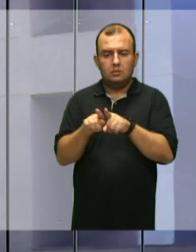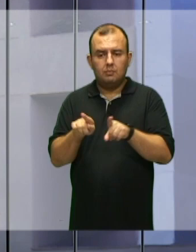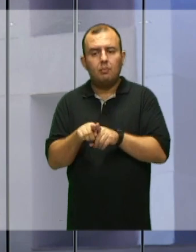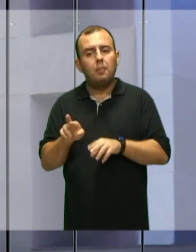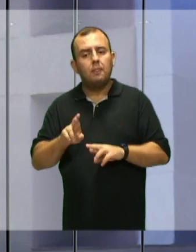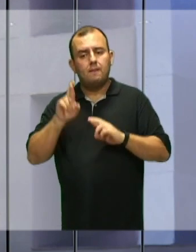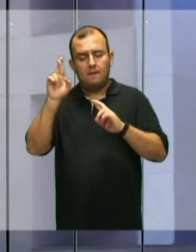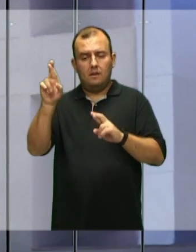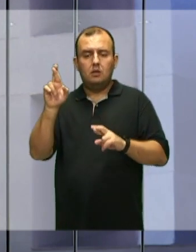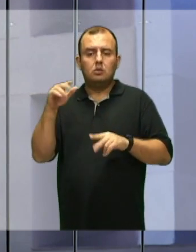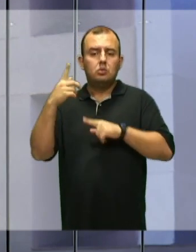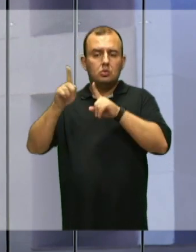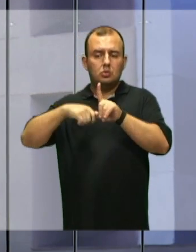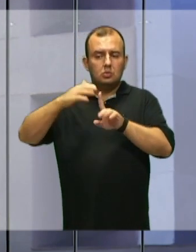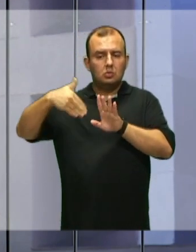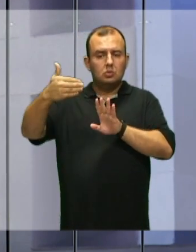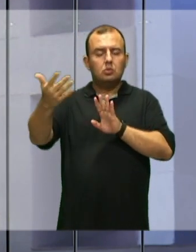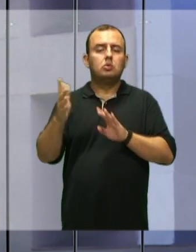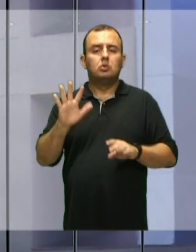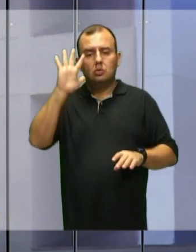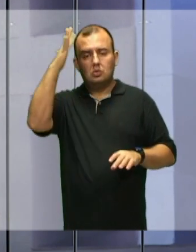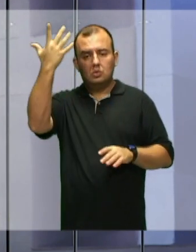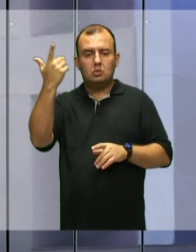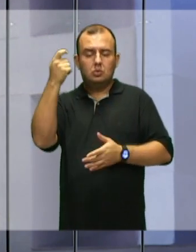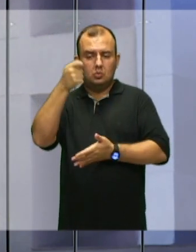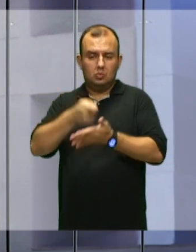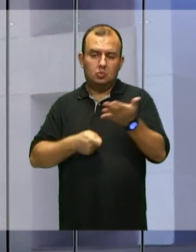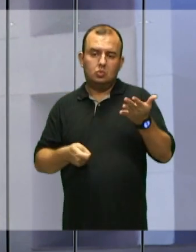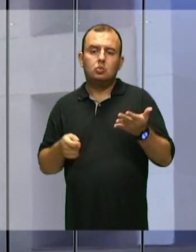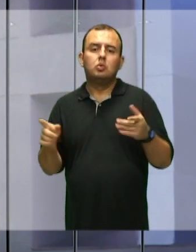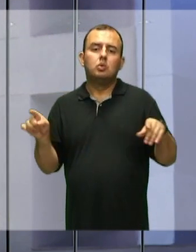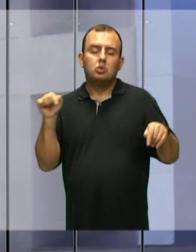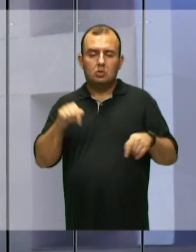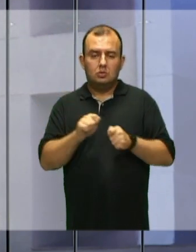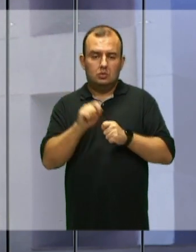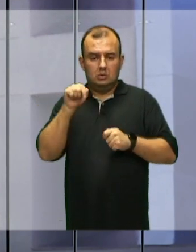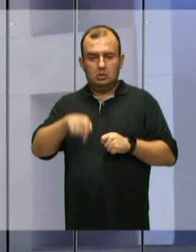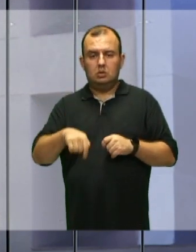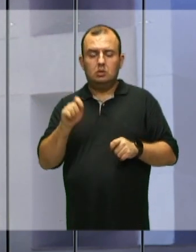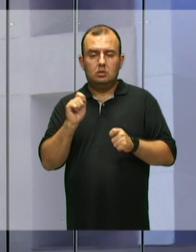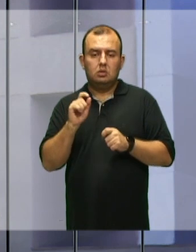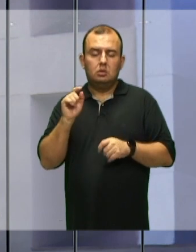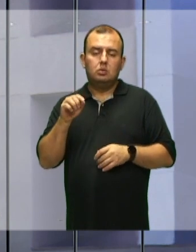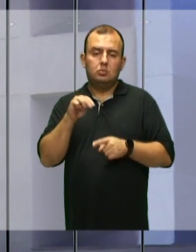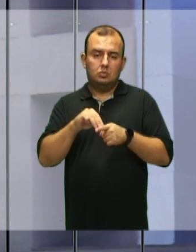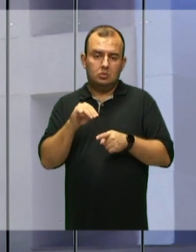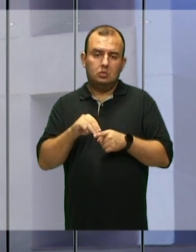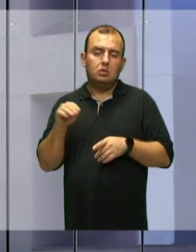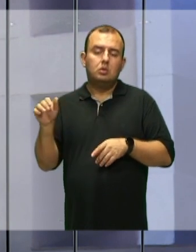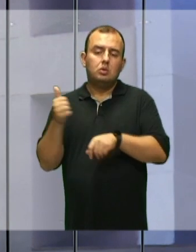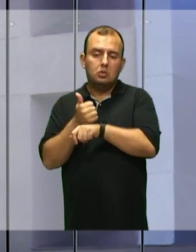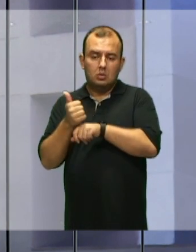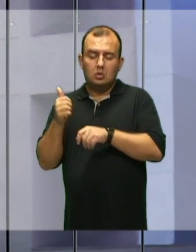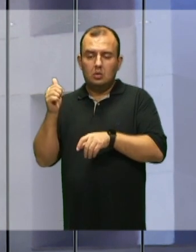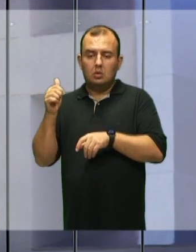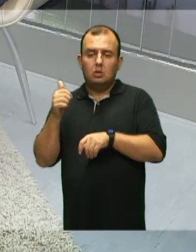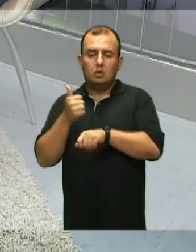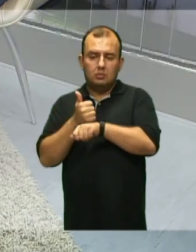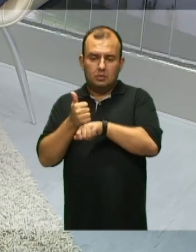próximos meses conseguir resolver com a questão do concurso público que foi feito aqui realizado no município a gente de saúde também que falta